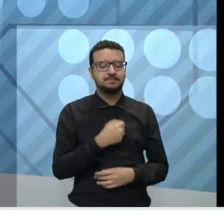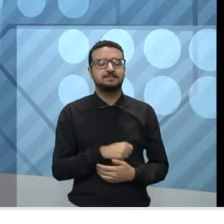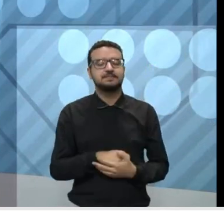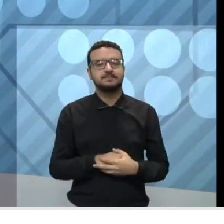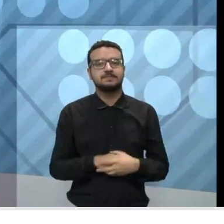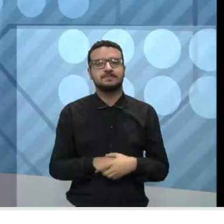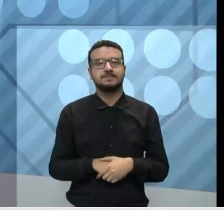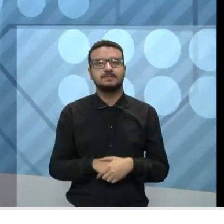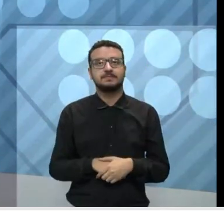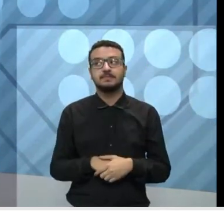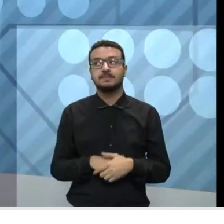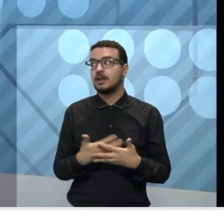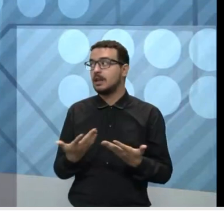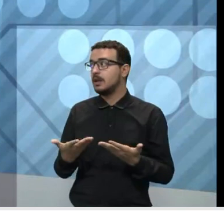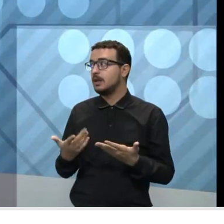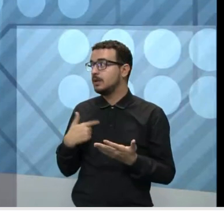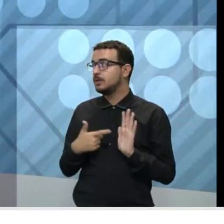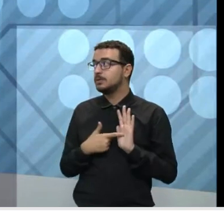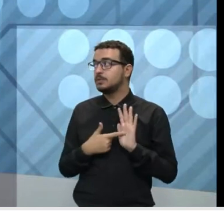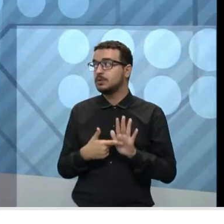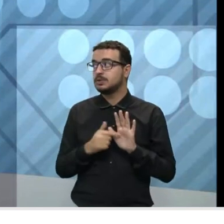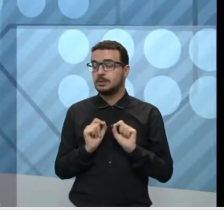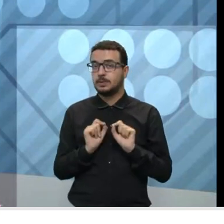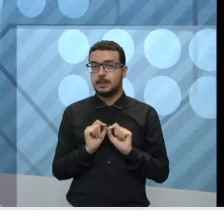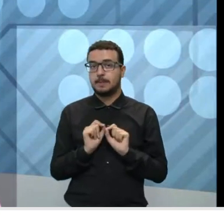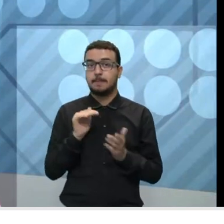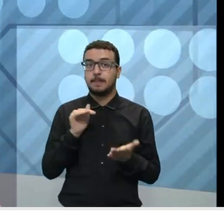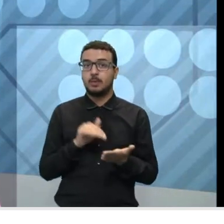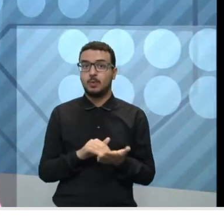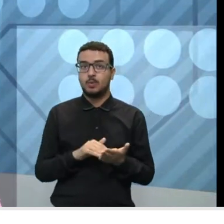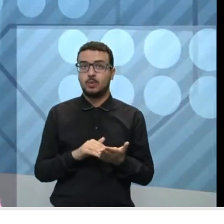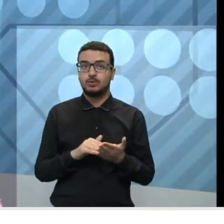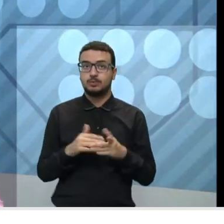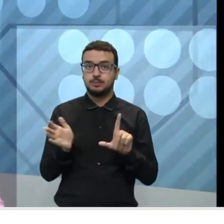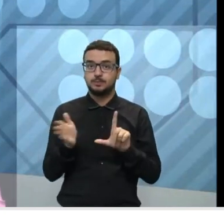três aplicativos diferentes que você